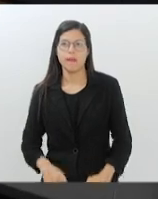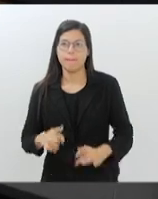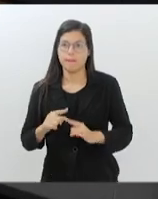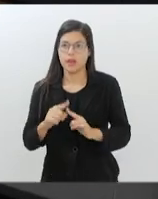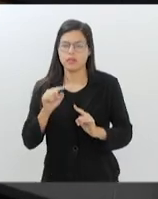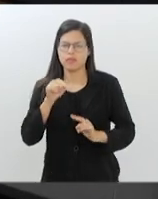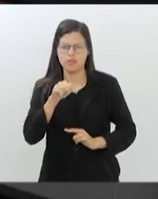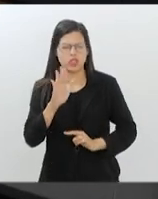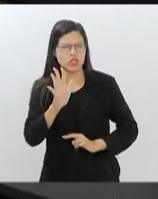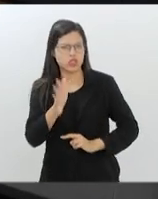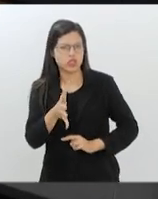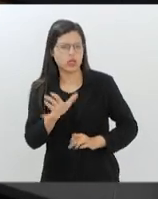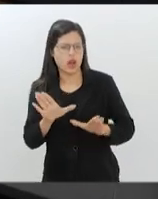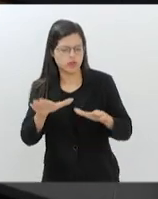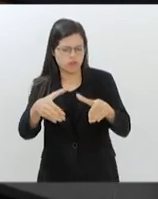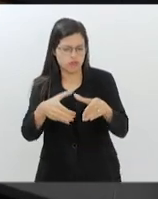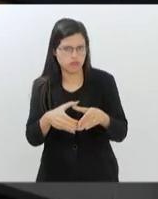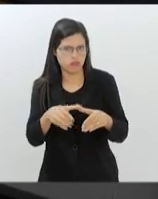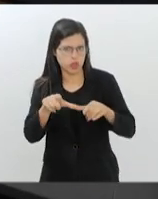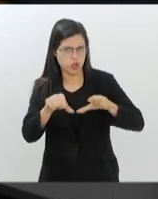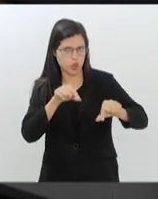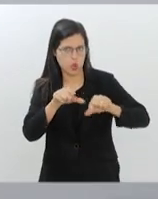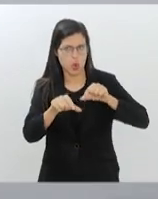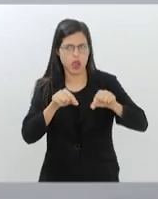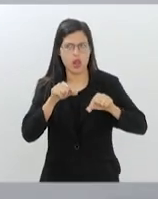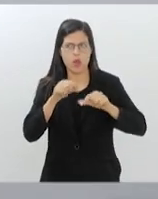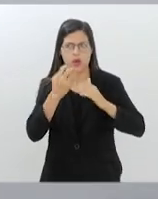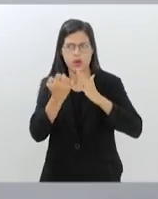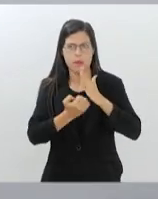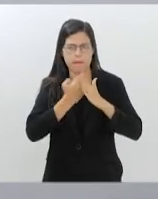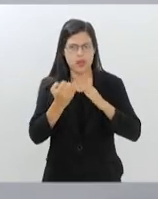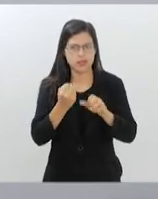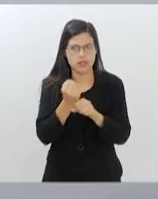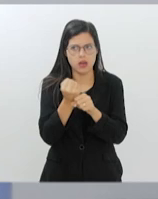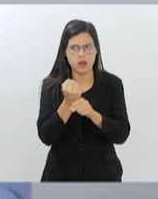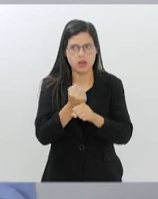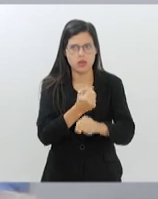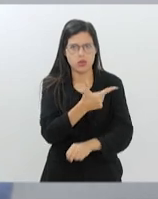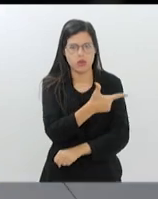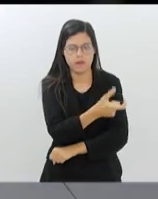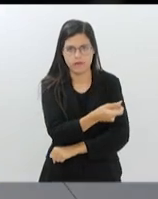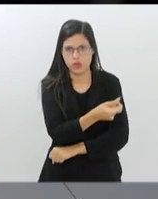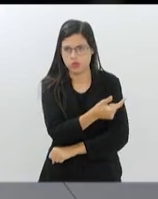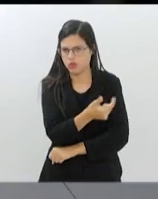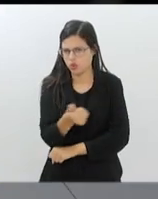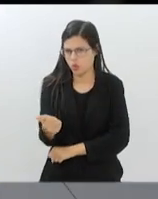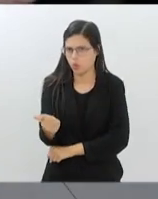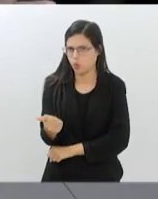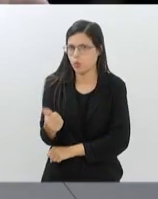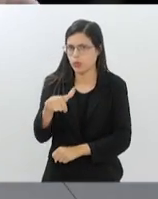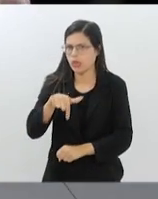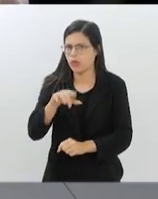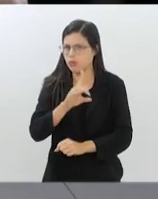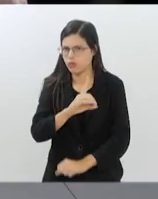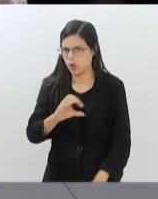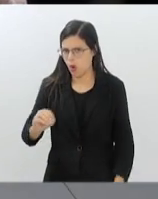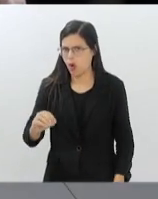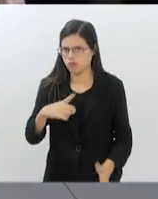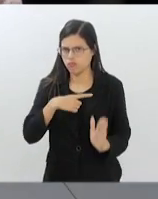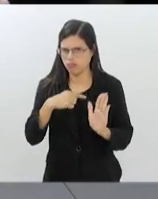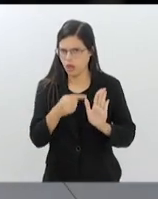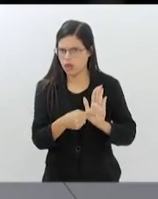parte do comitê que escolheu as empresas desde 2 está aqui Diário Oficial é na verdade Deputado à medida com que o